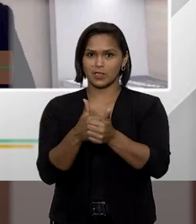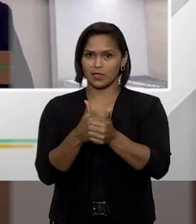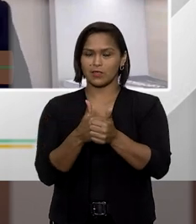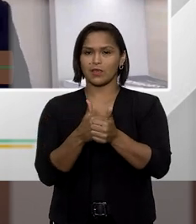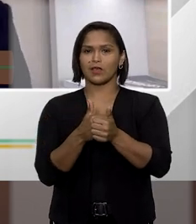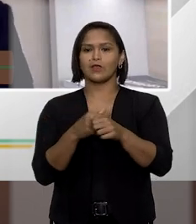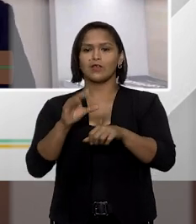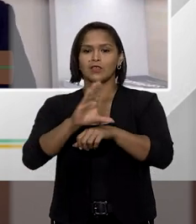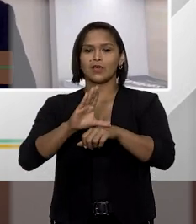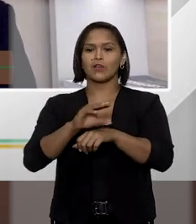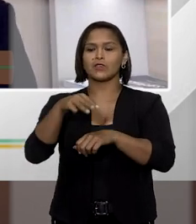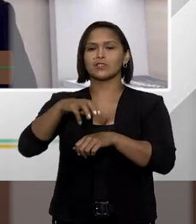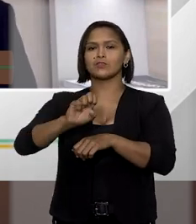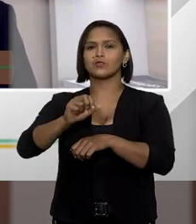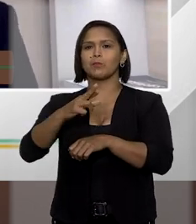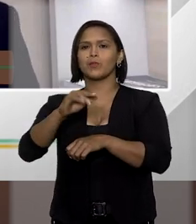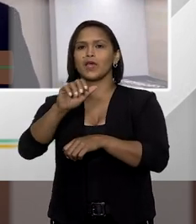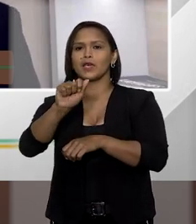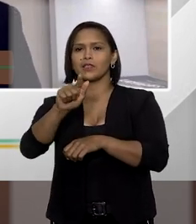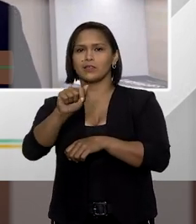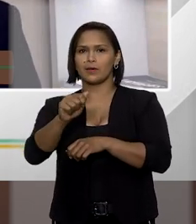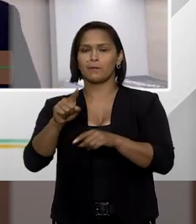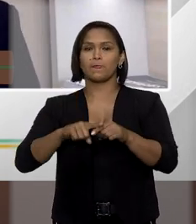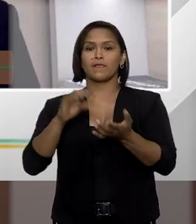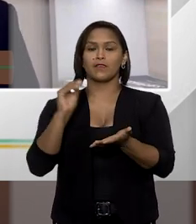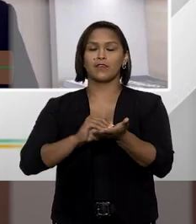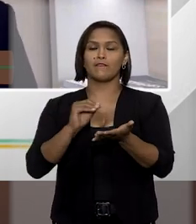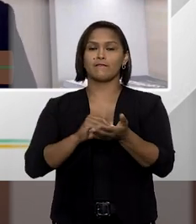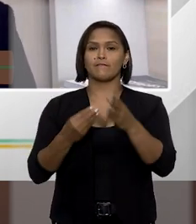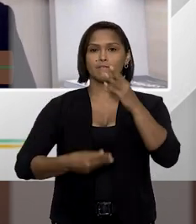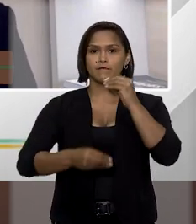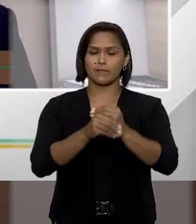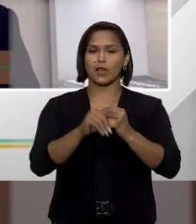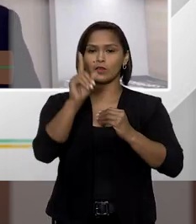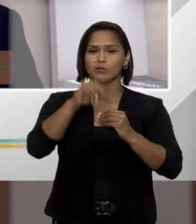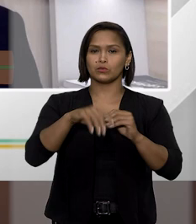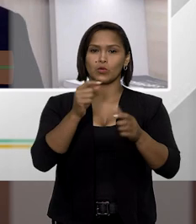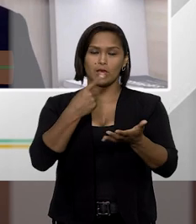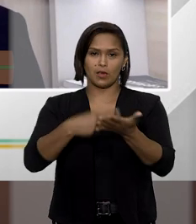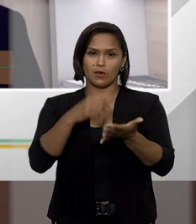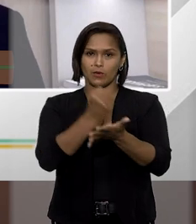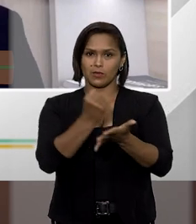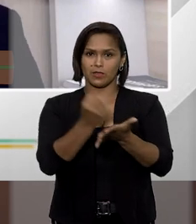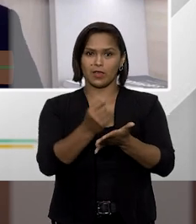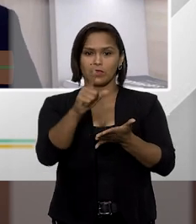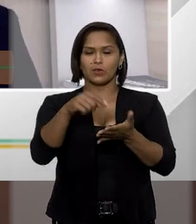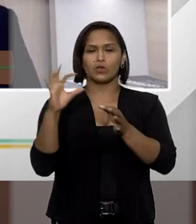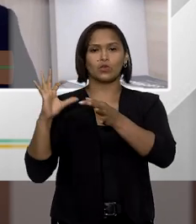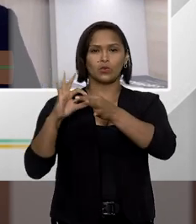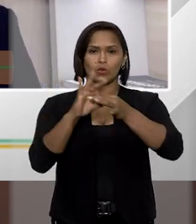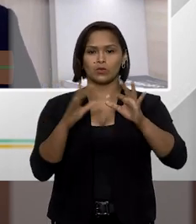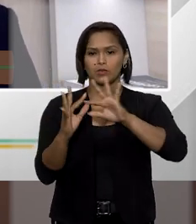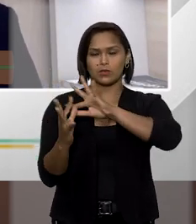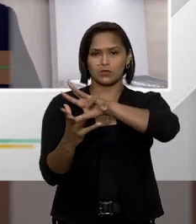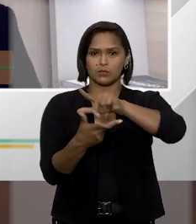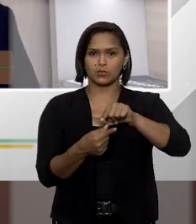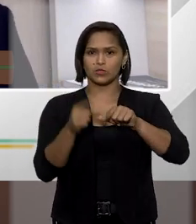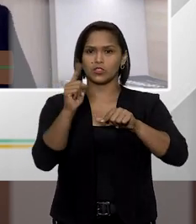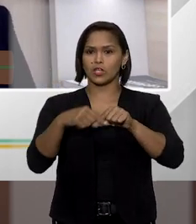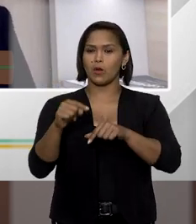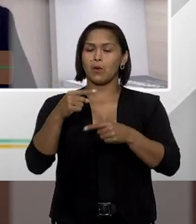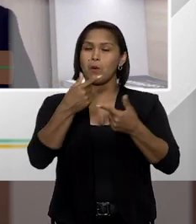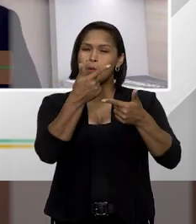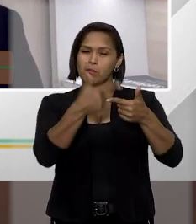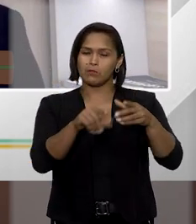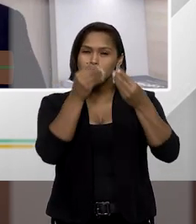signatário da Convenção de Mérida, e a não implementação do que é acordado no contexto mundial